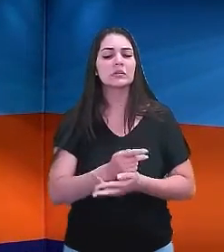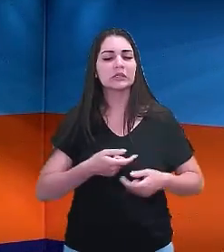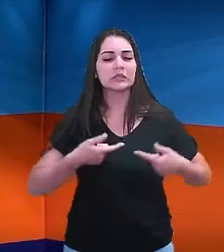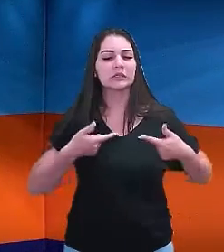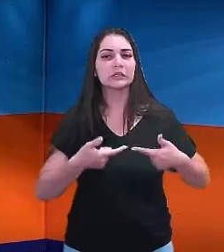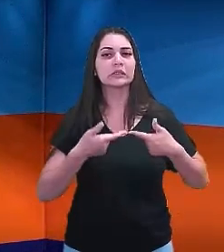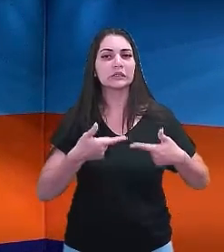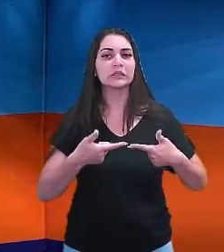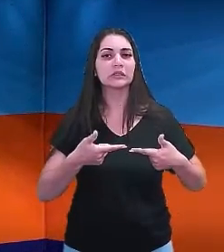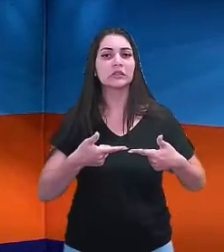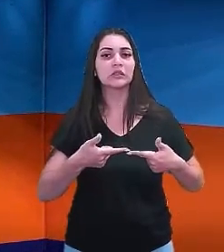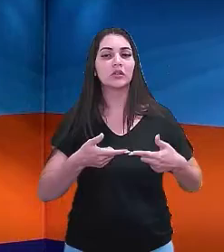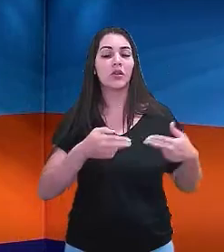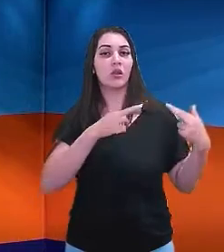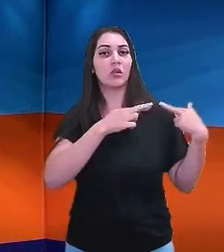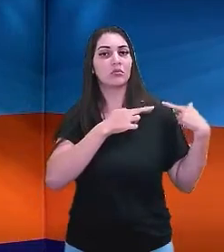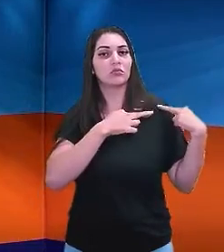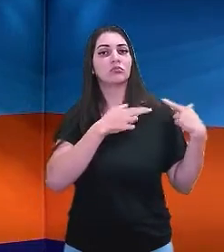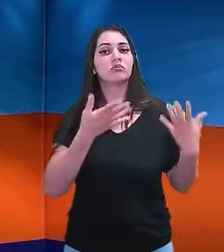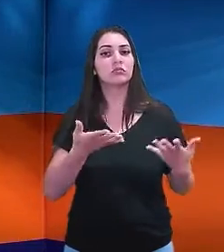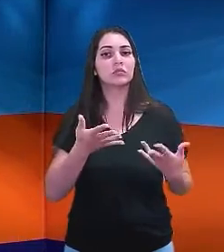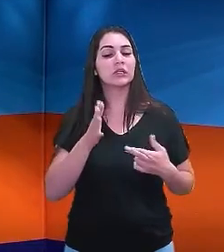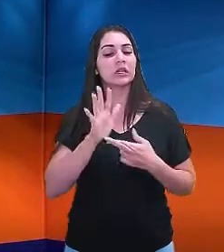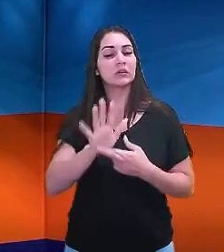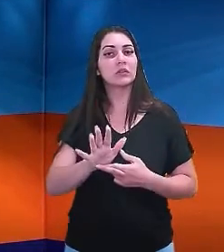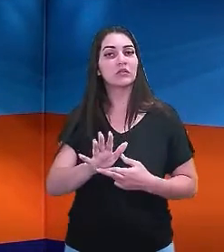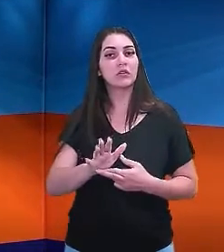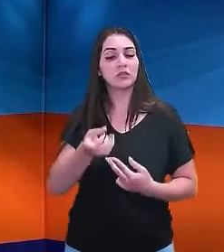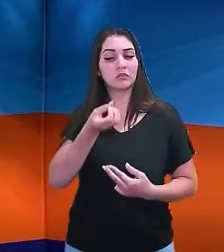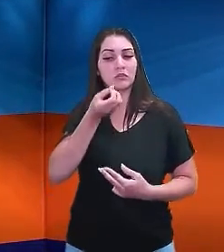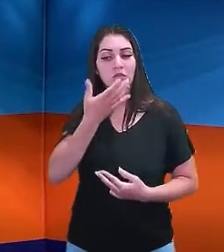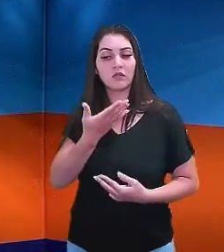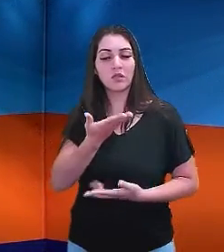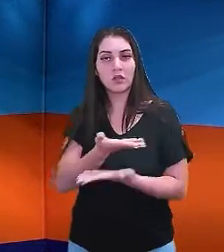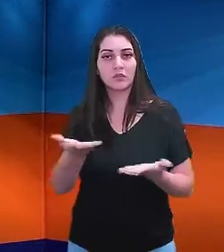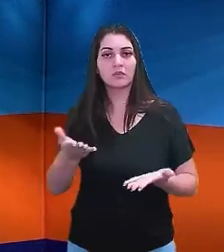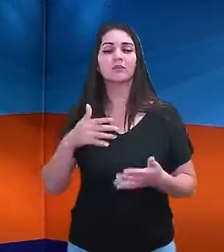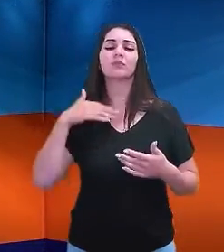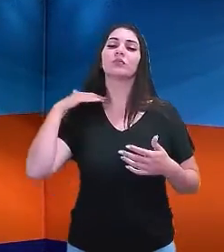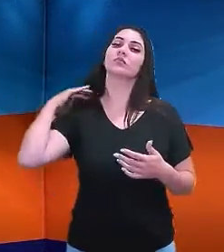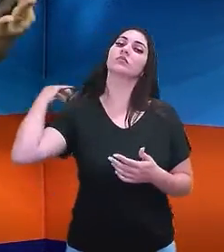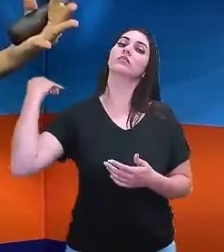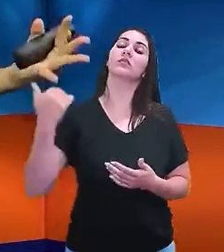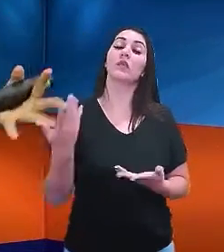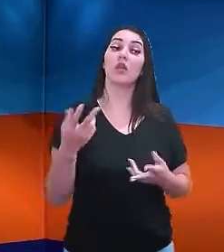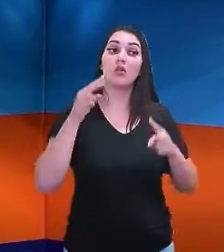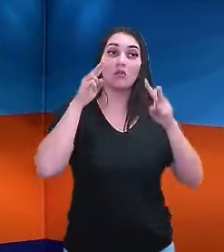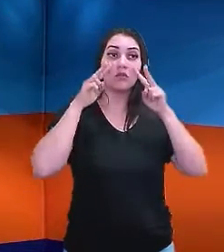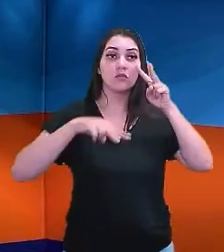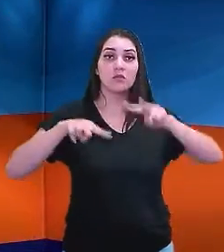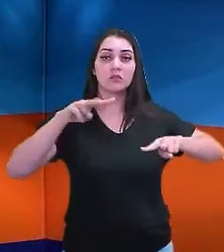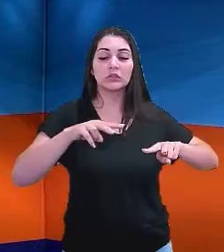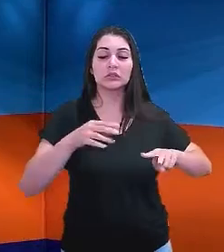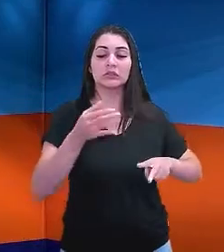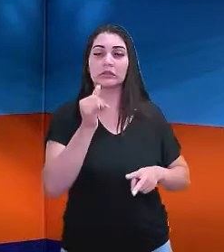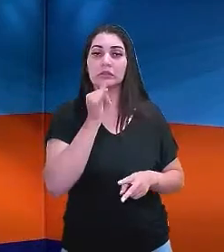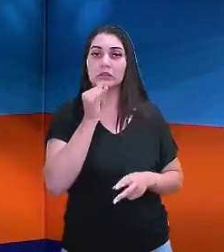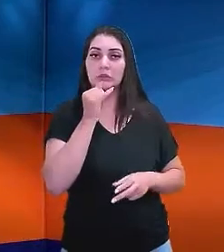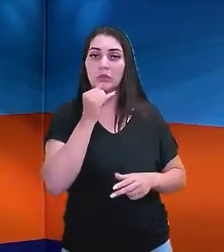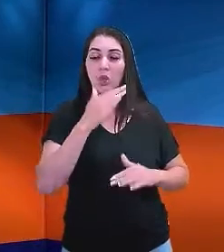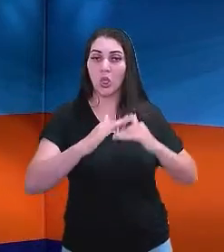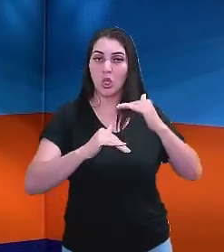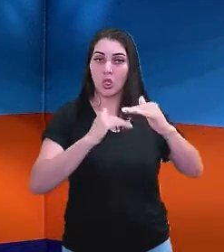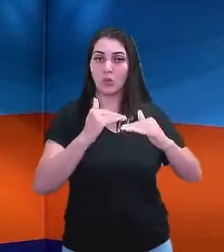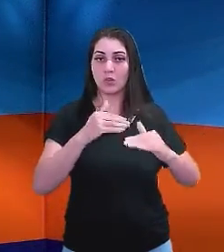que beneficiasse elas. Então, quando a gente observa, por exemplo, num processo eleitoral como o